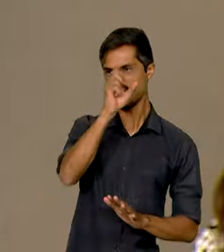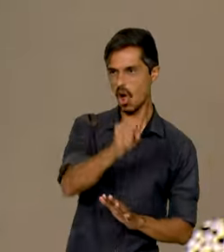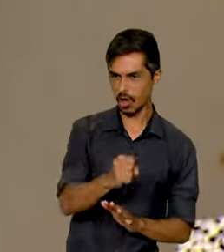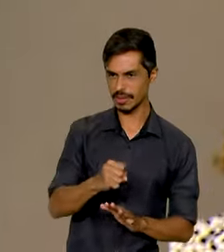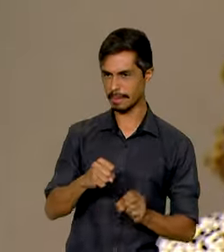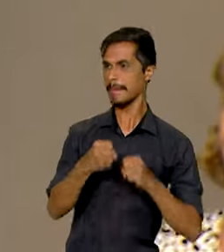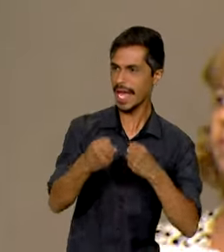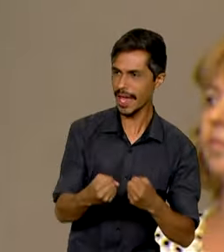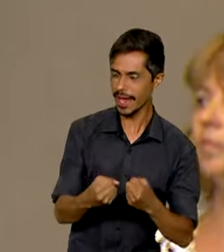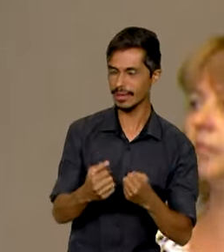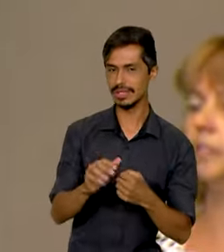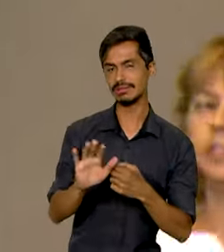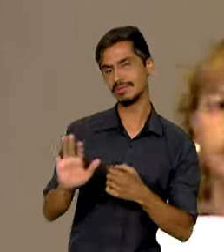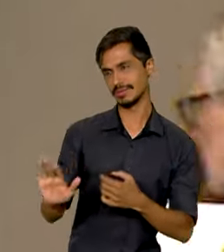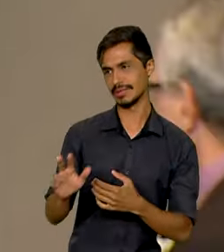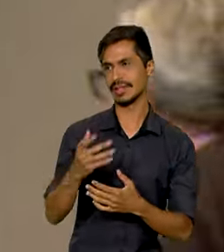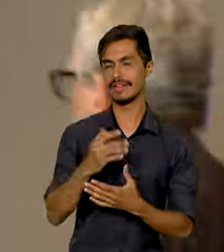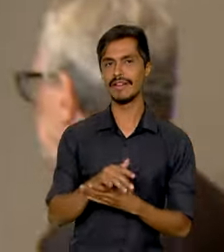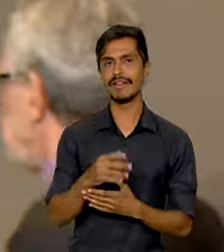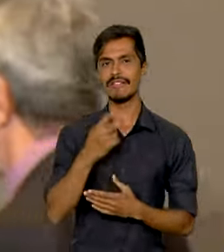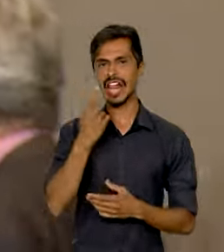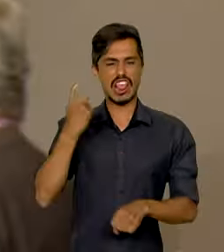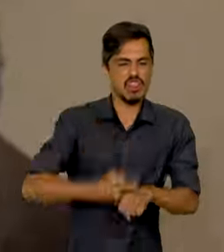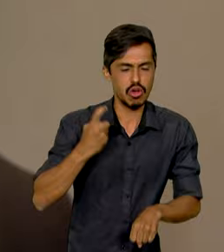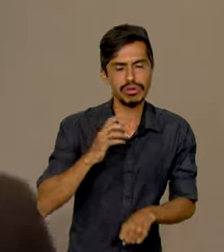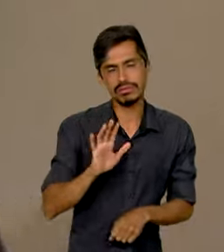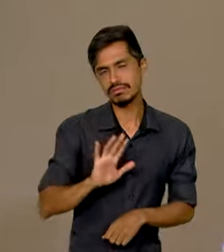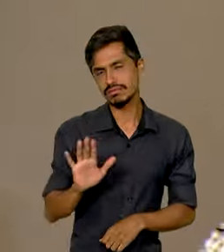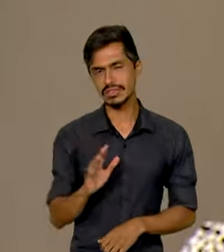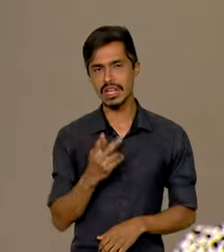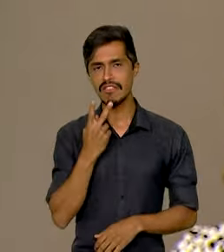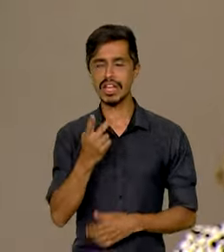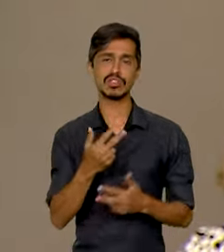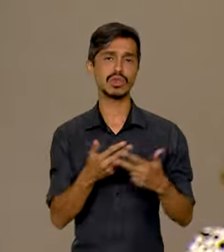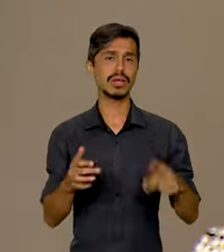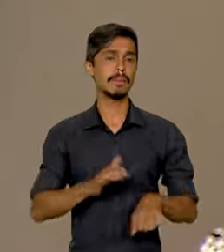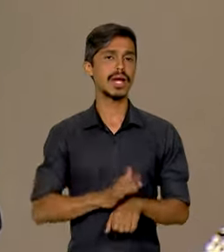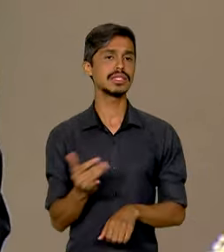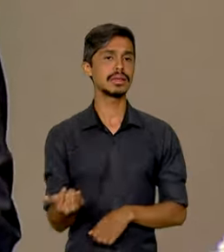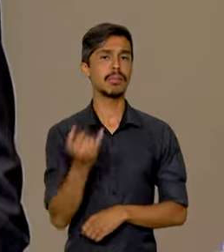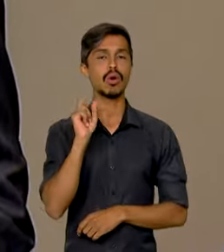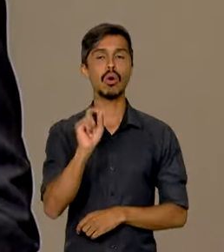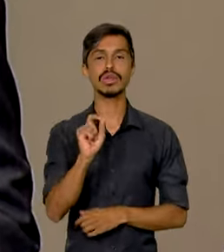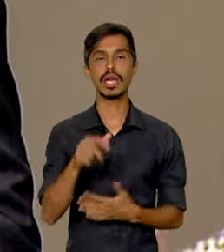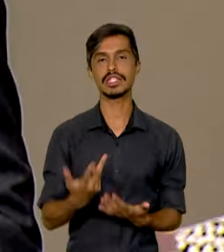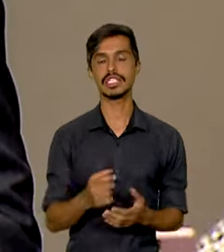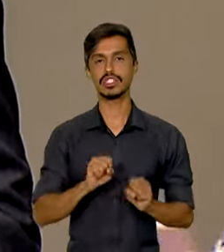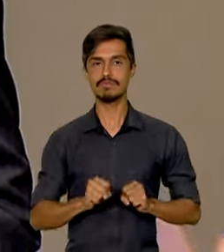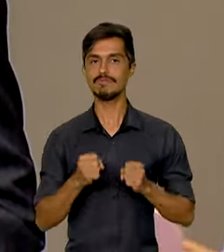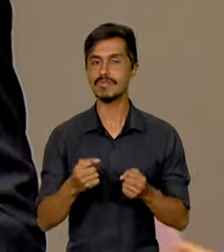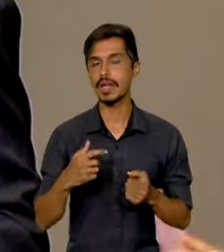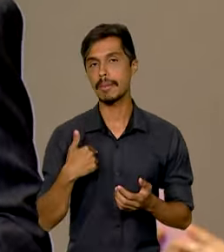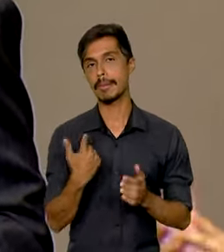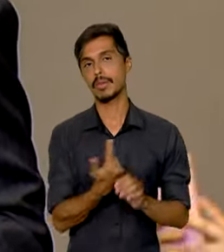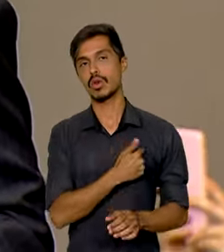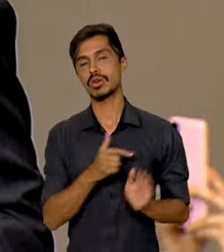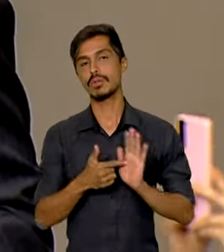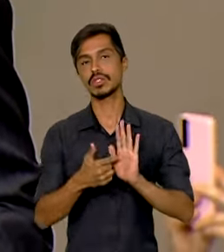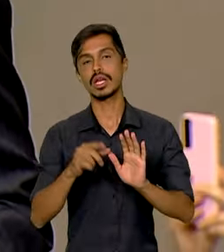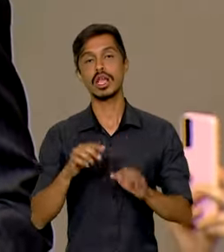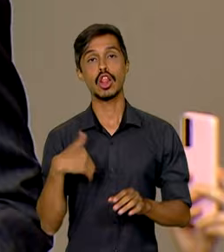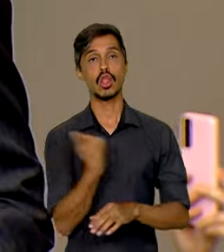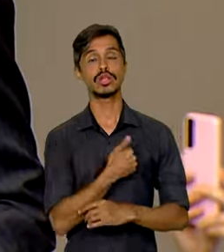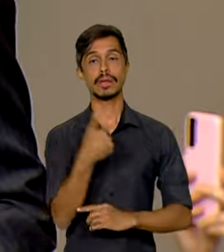do peso, não vou falar de coisas duras, eu vou falar do que há de mais importante que esse ato representa. A nossa